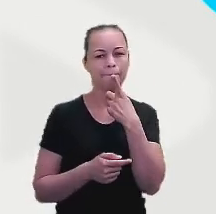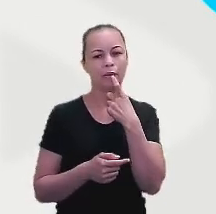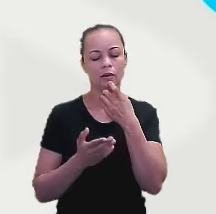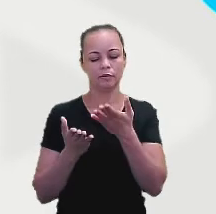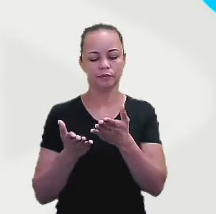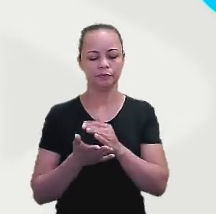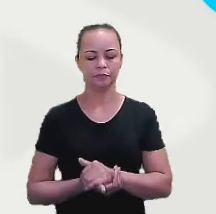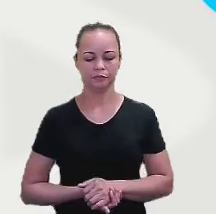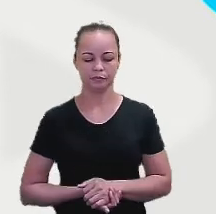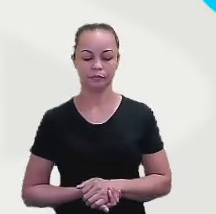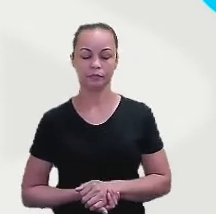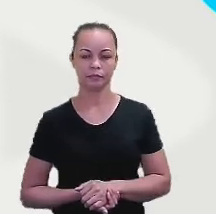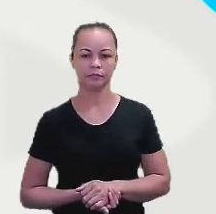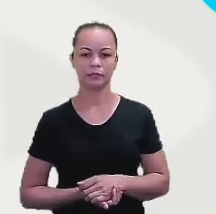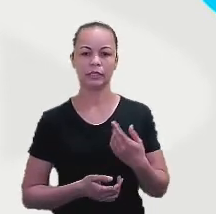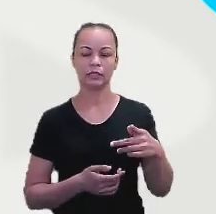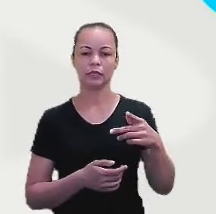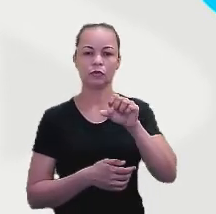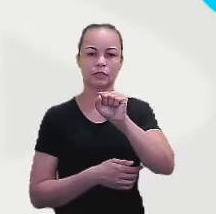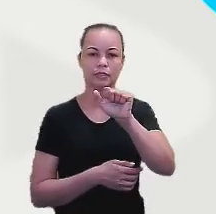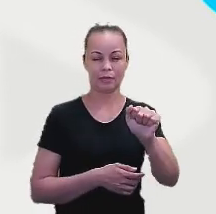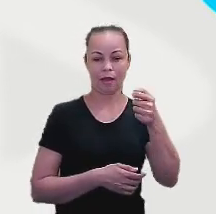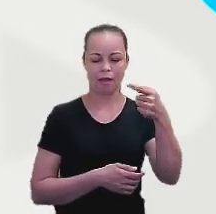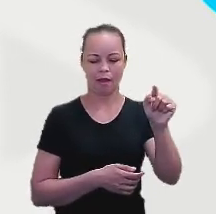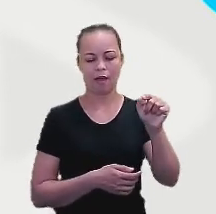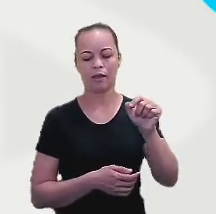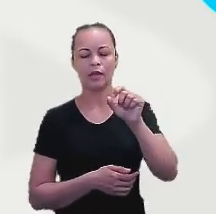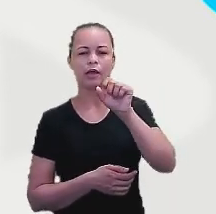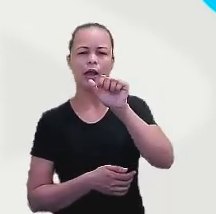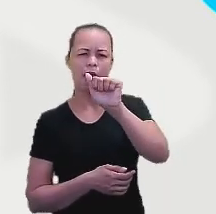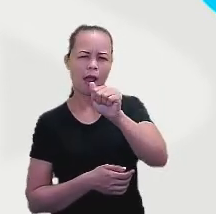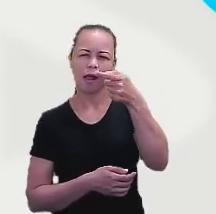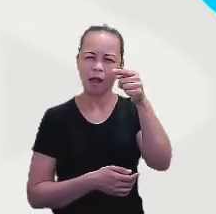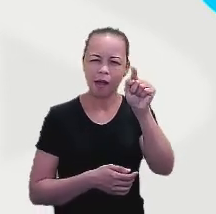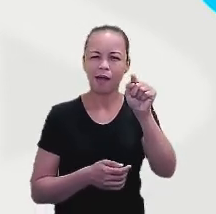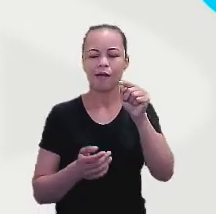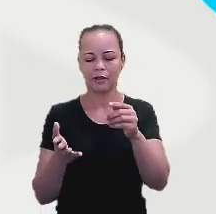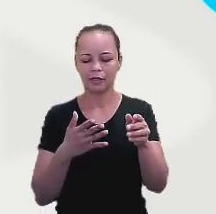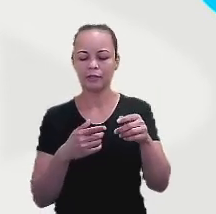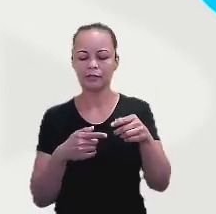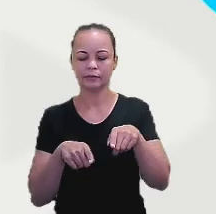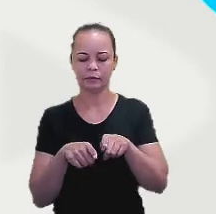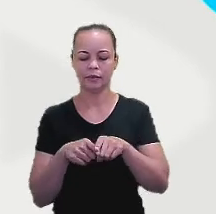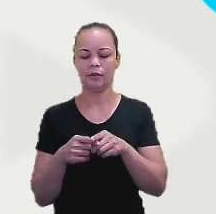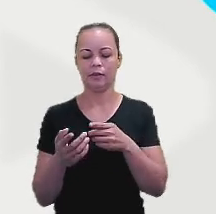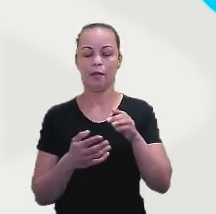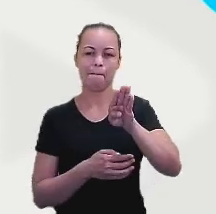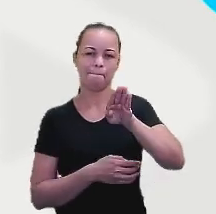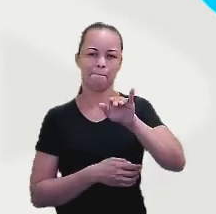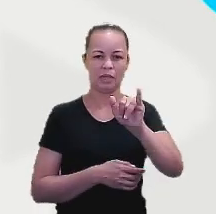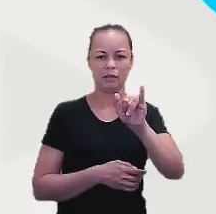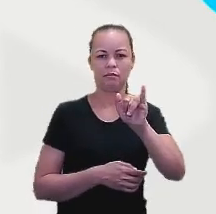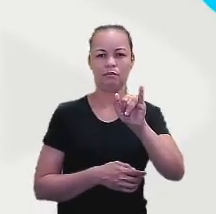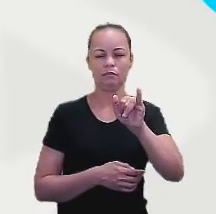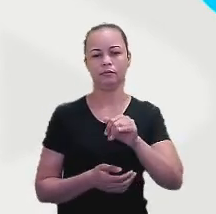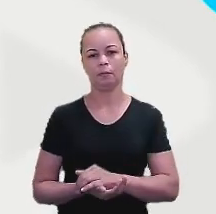Sabiá, destacado pelo acento gráfico, já sabia pelo acento prosódico, o